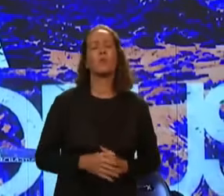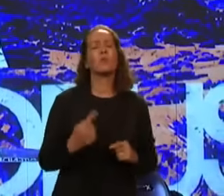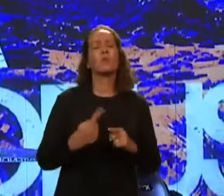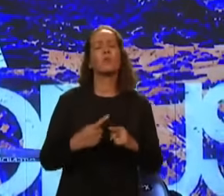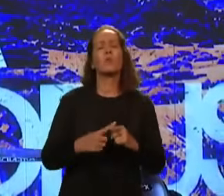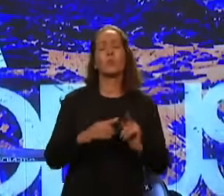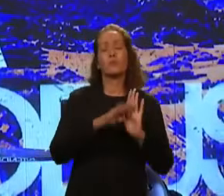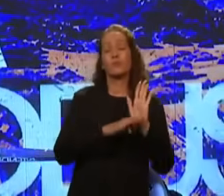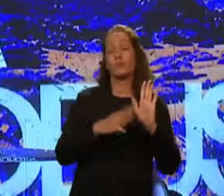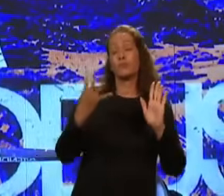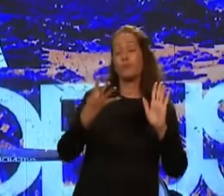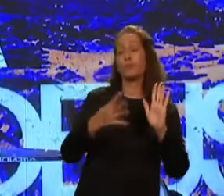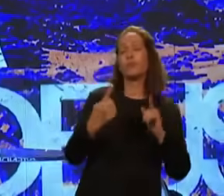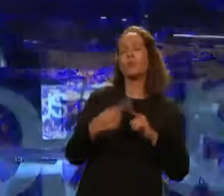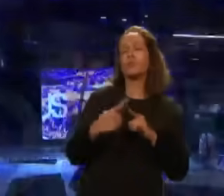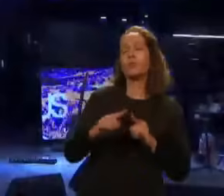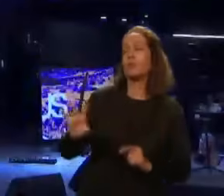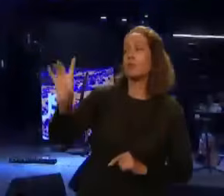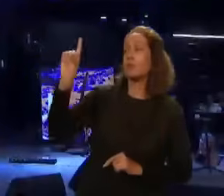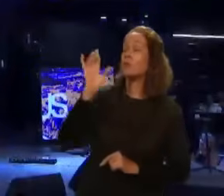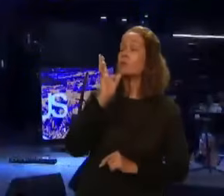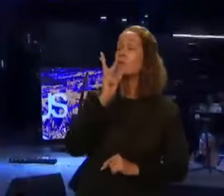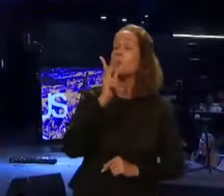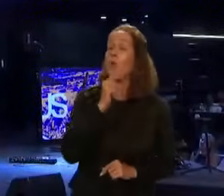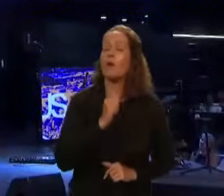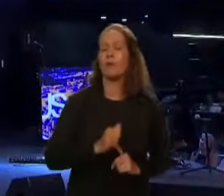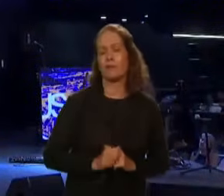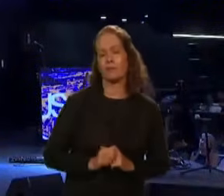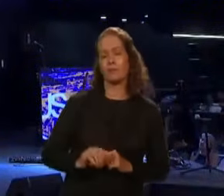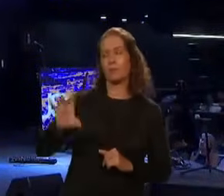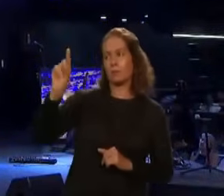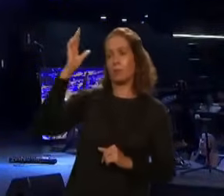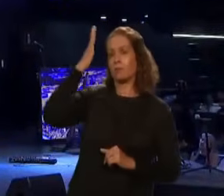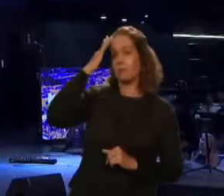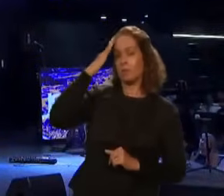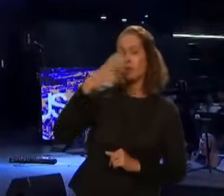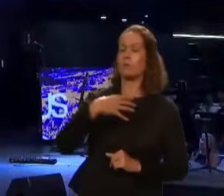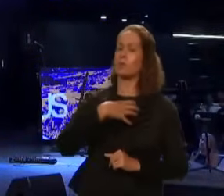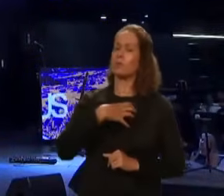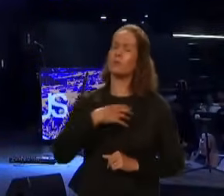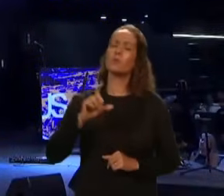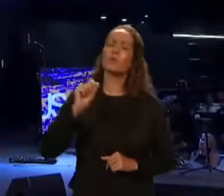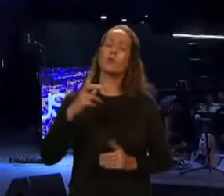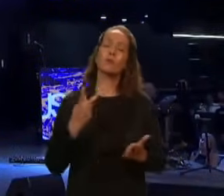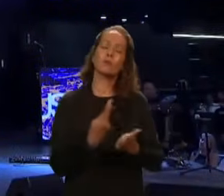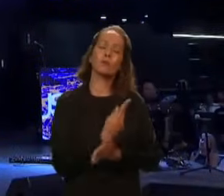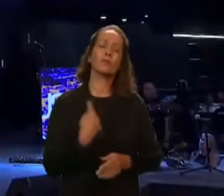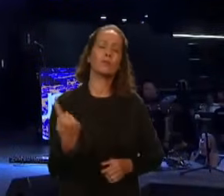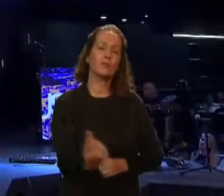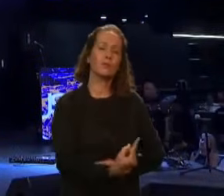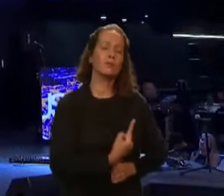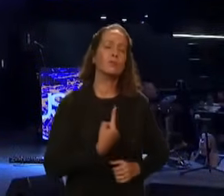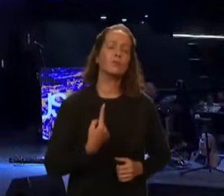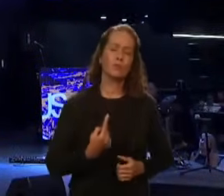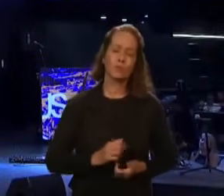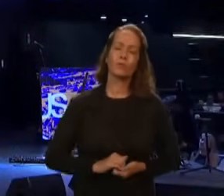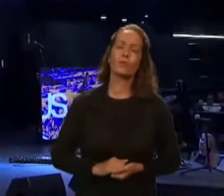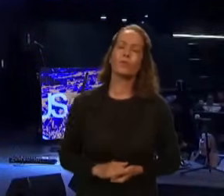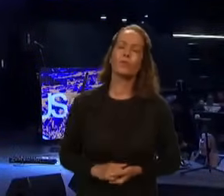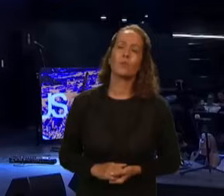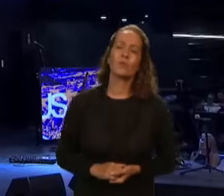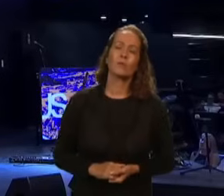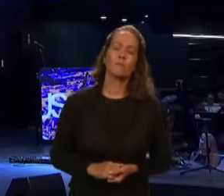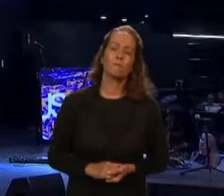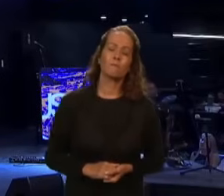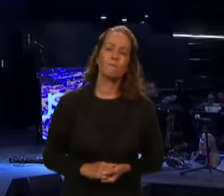Ele sabe e sente o que se passa conosco. Ele sabe e sente o que se passa